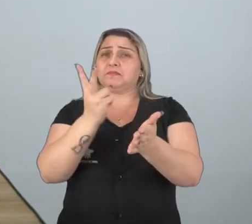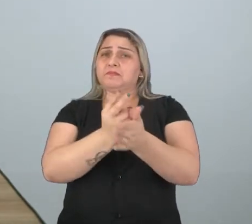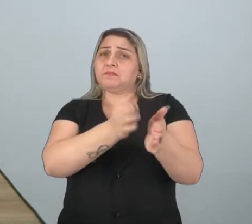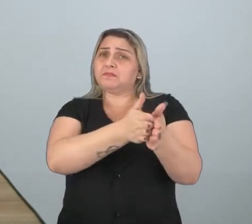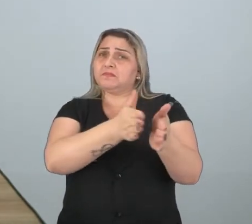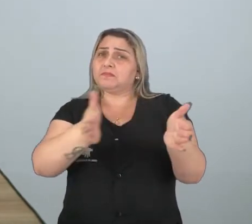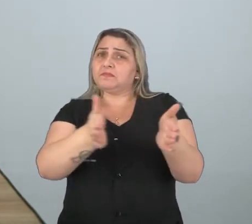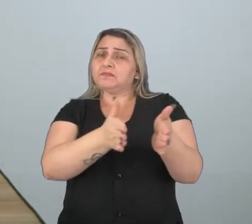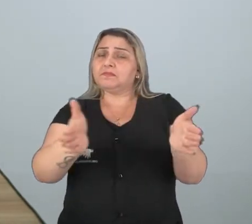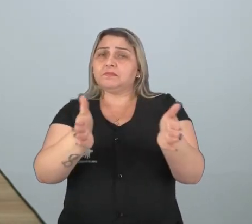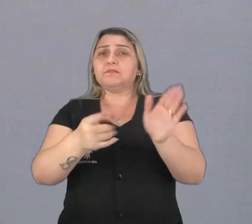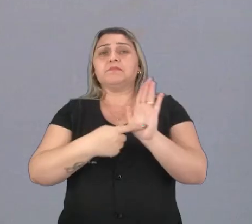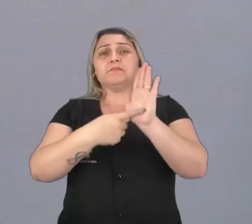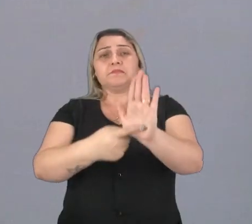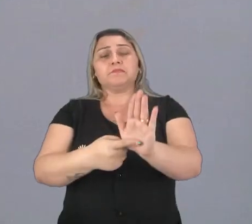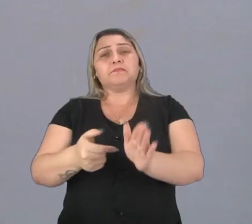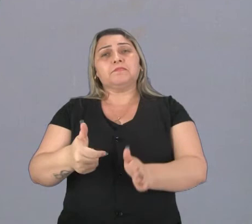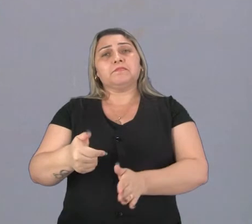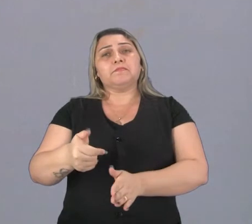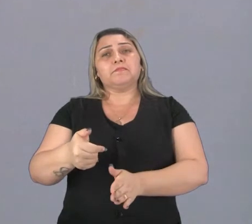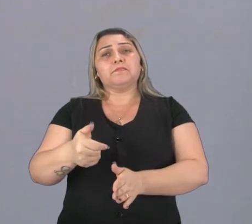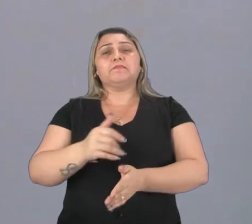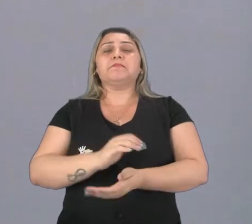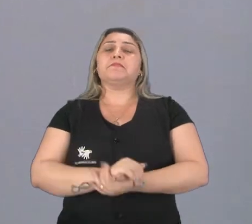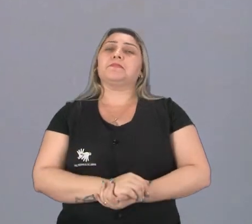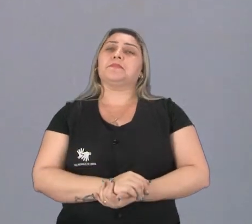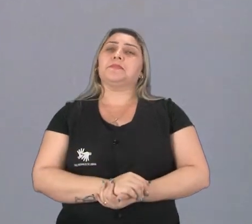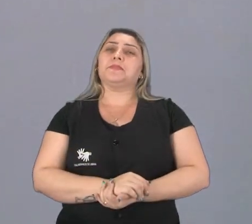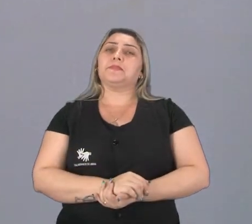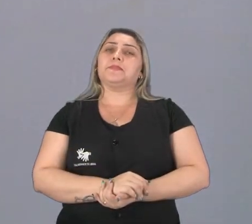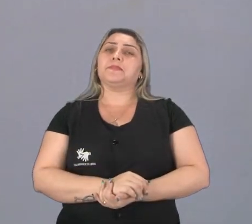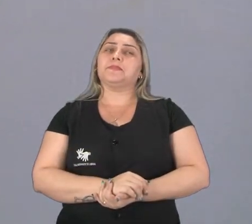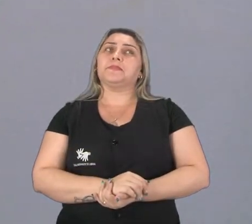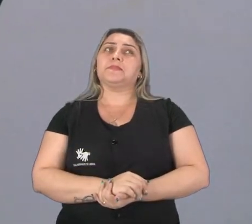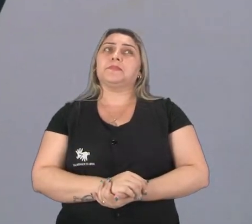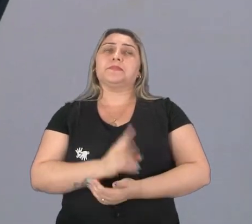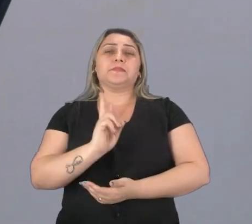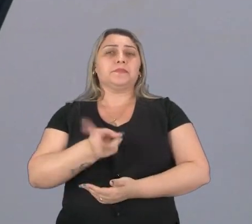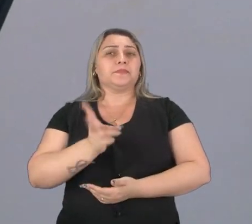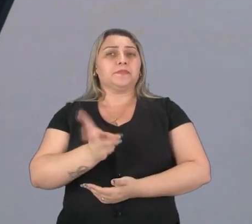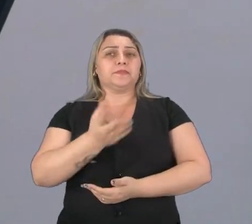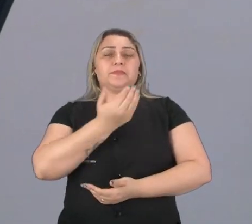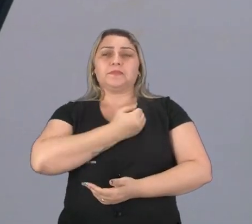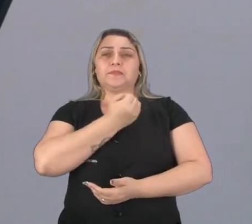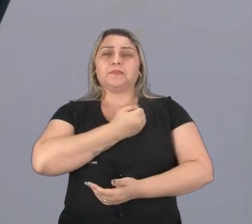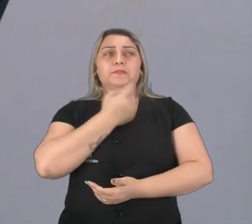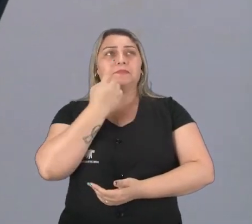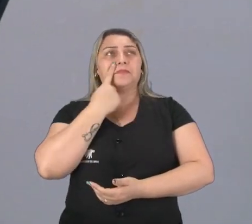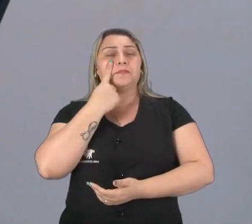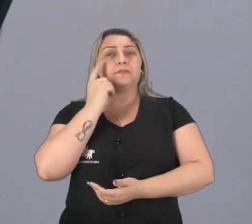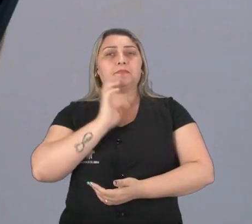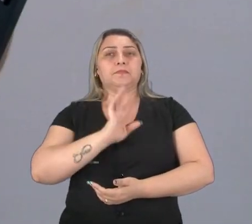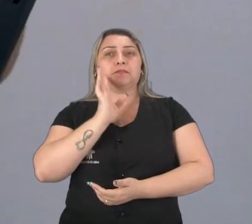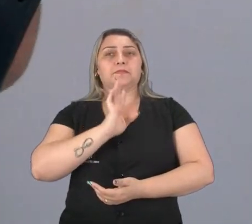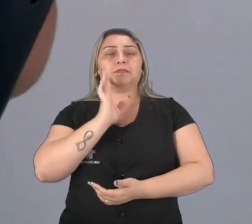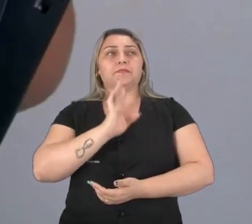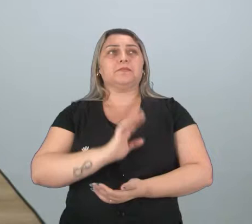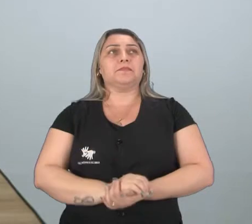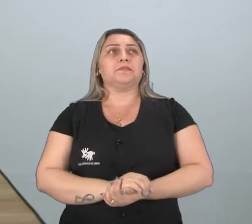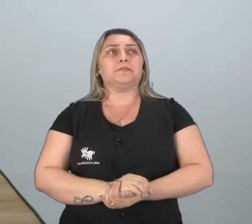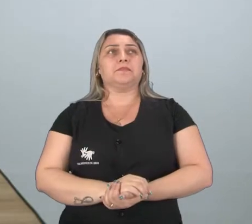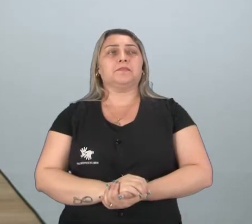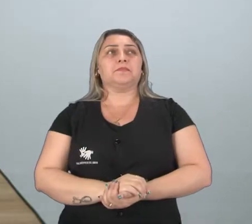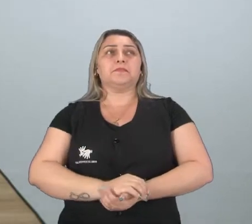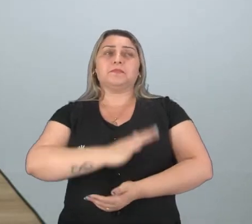ordem que apareceram lá no controle. São os mesmos números. Olha que interessante.